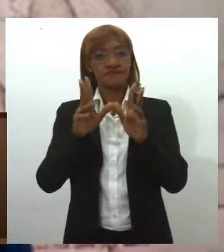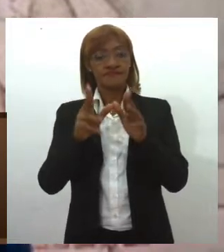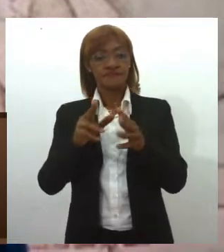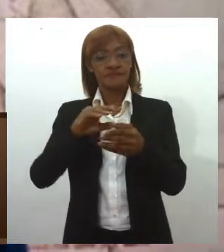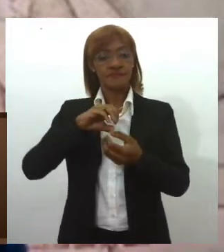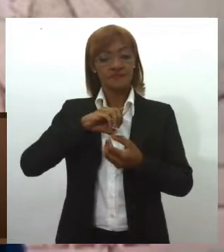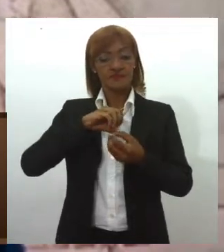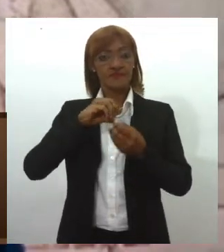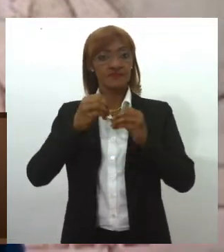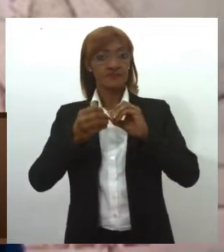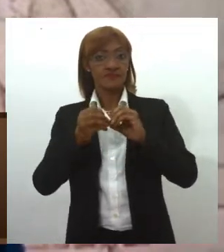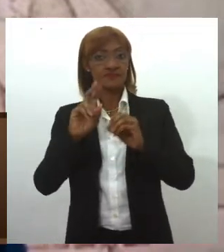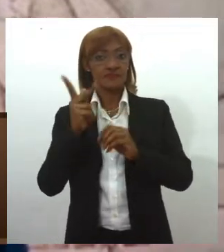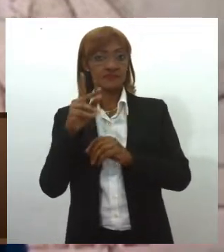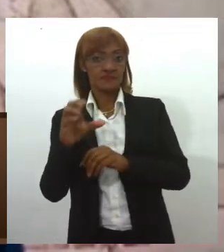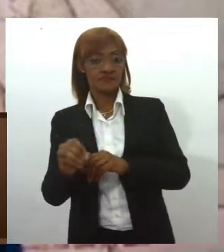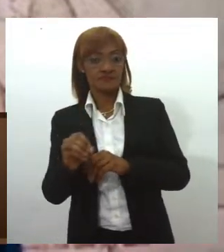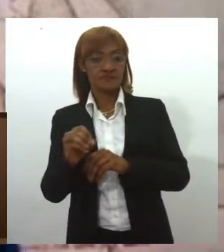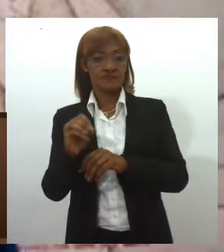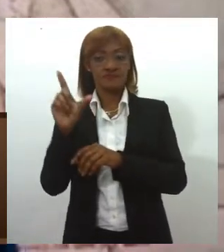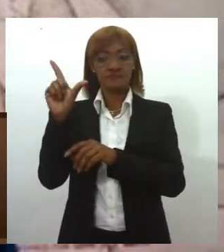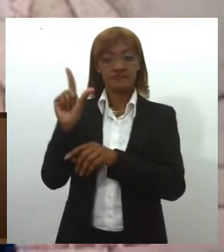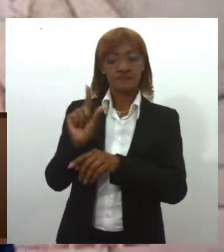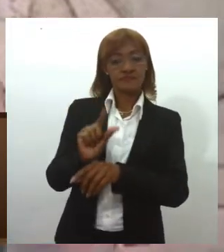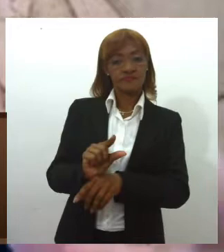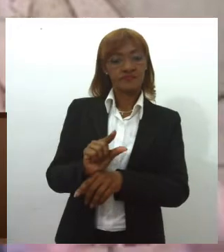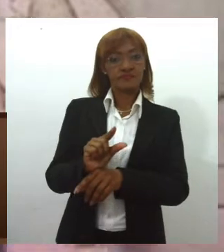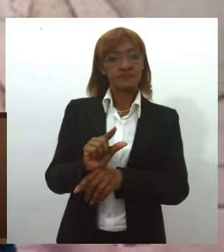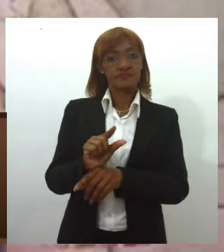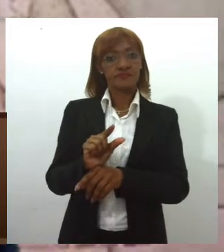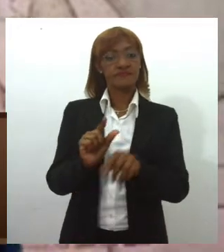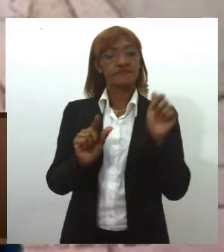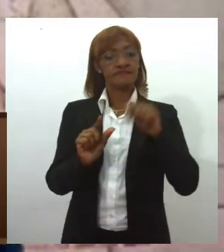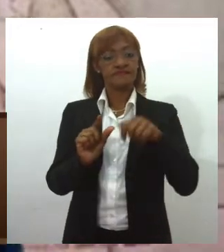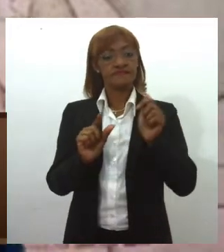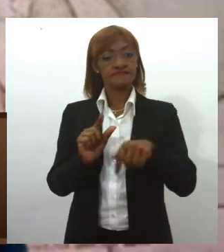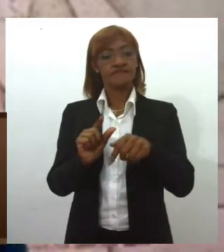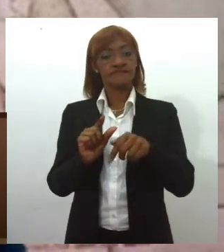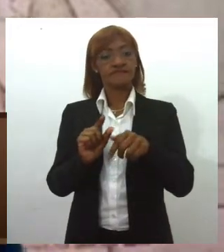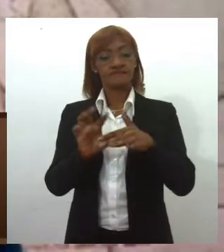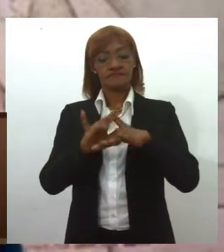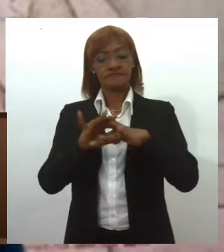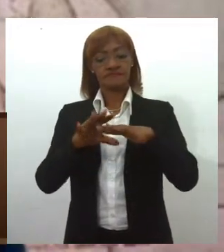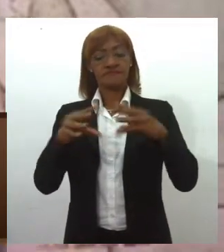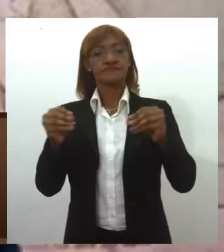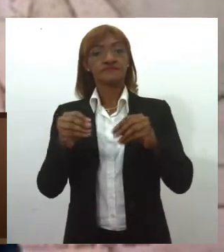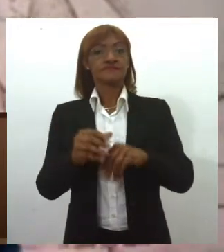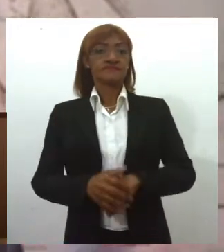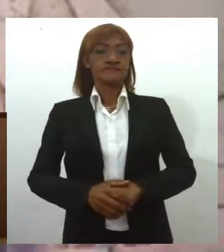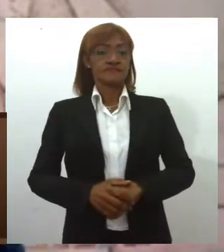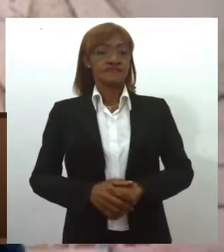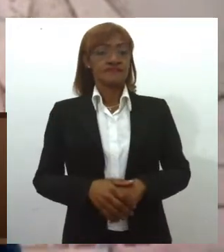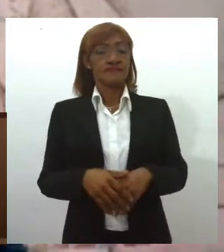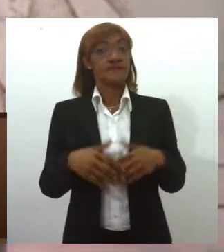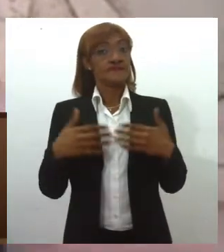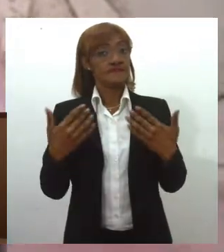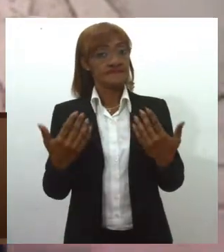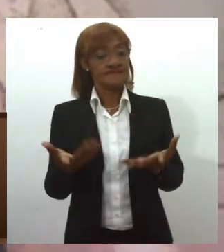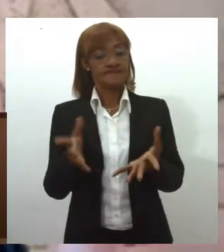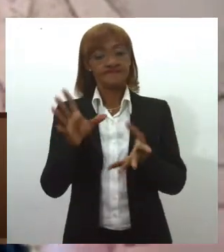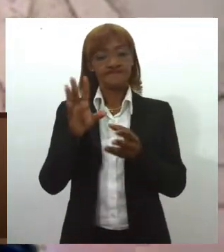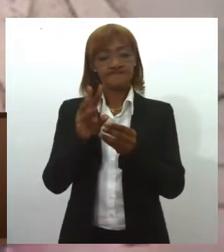diminuir a testosterona do homem para auxiliar a radioterapia a curar o paciente. Então, resumindo, a